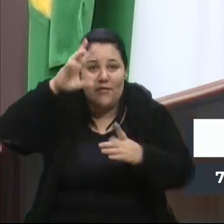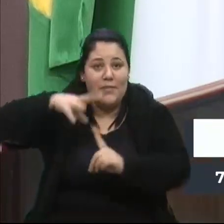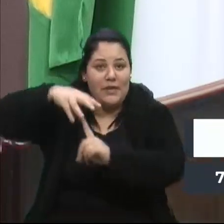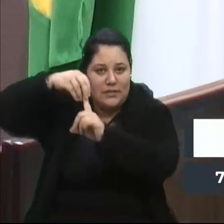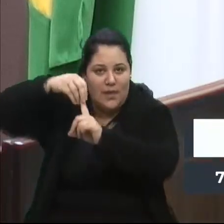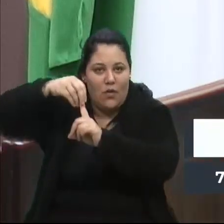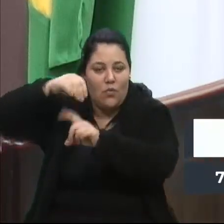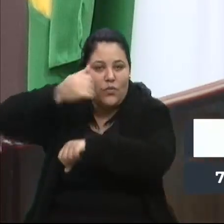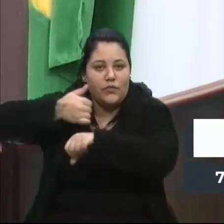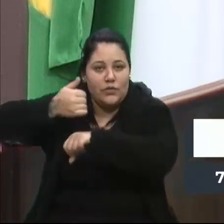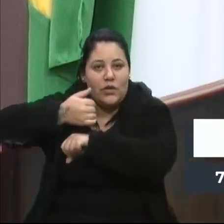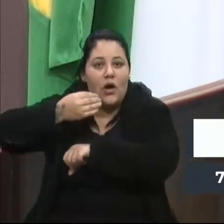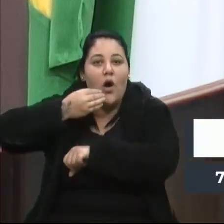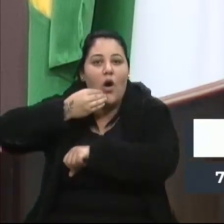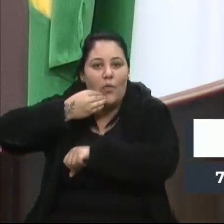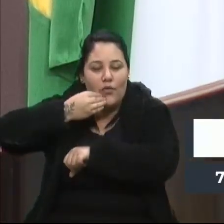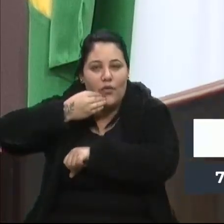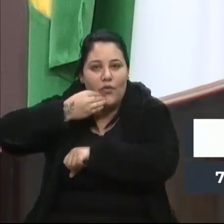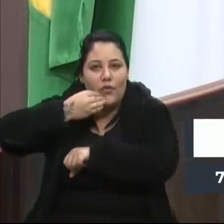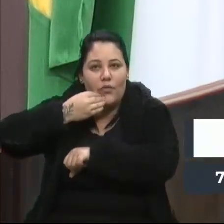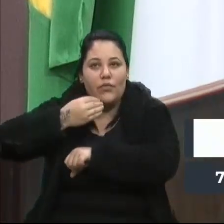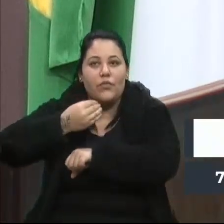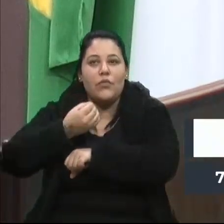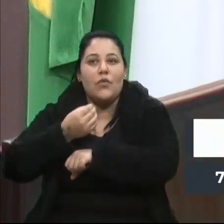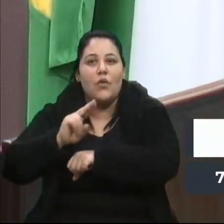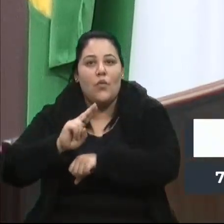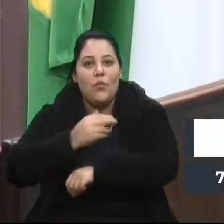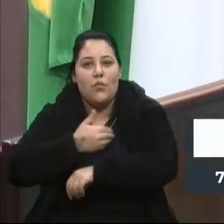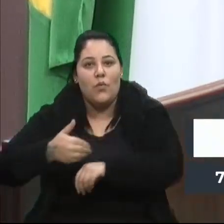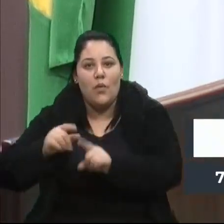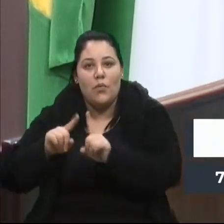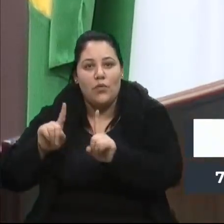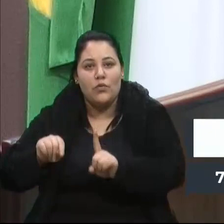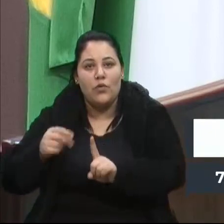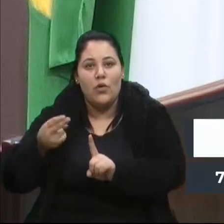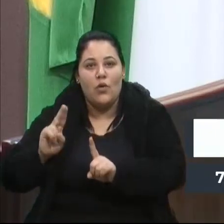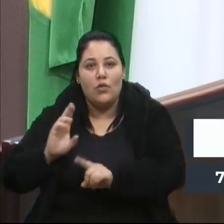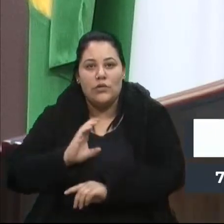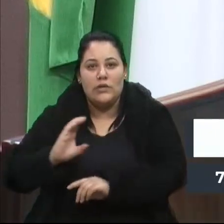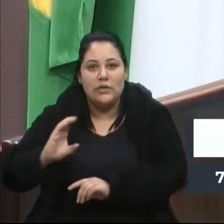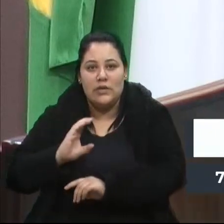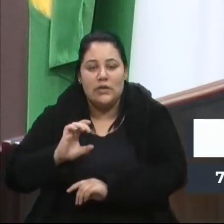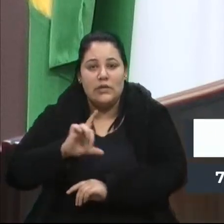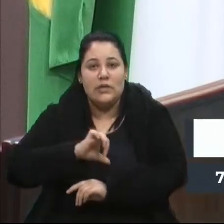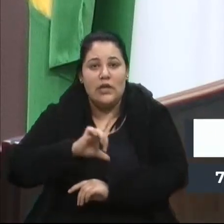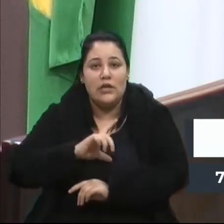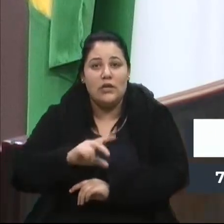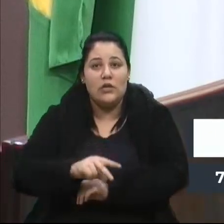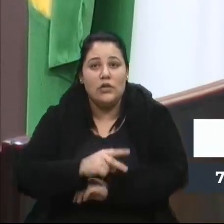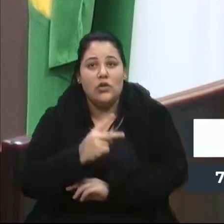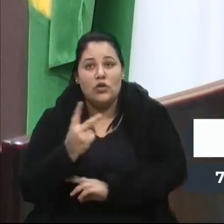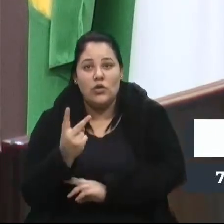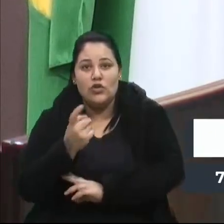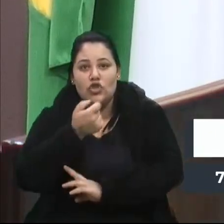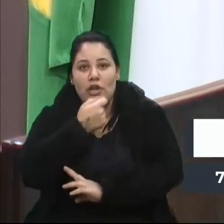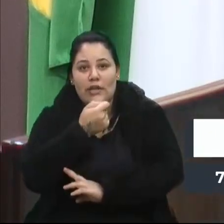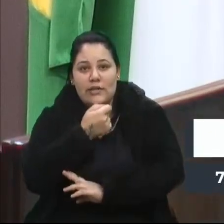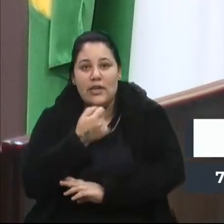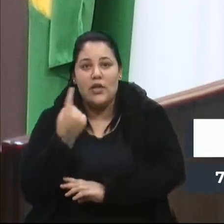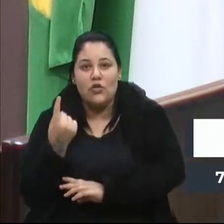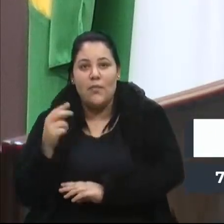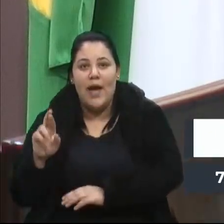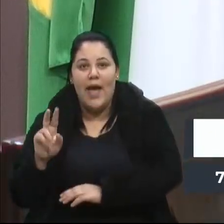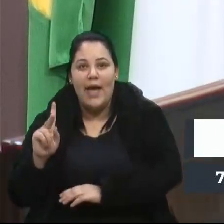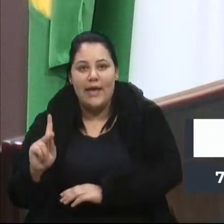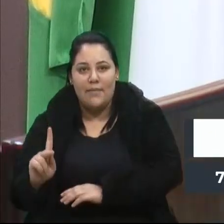profissionais, né? Servidores ou CCs. Nós temos como servidores 2 jornalistas e uma relações